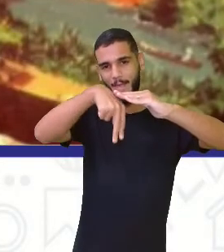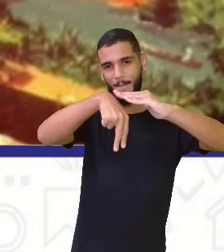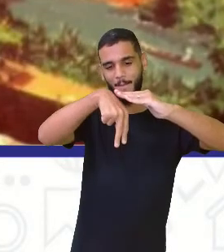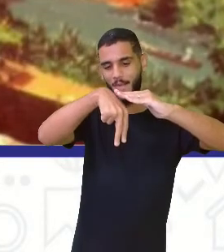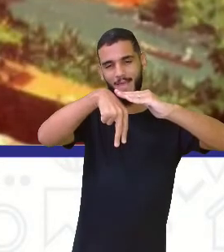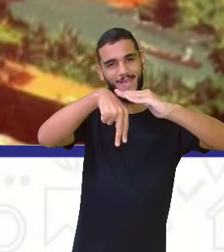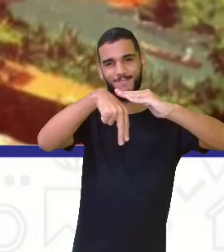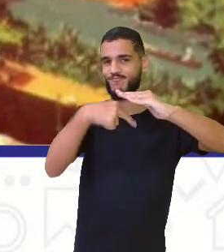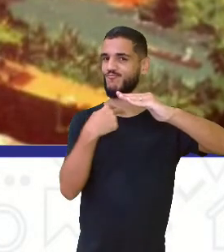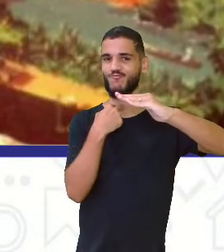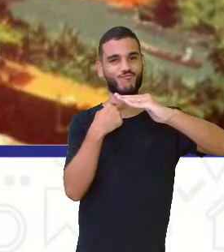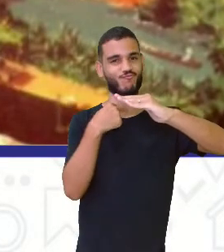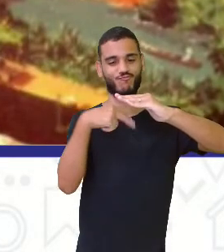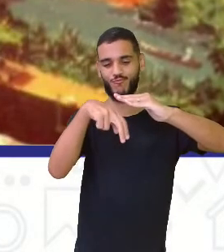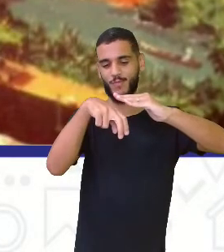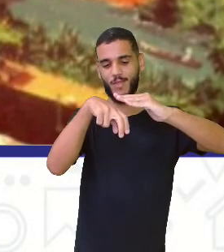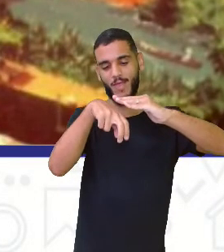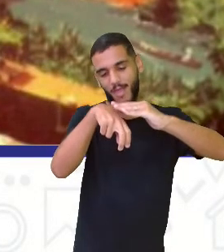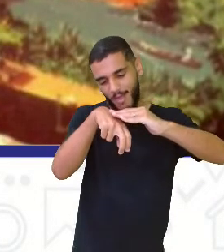pelas portas,